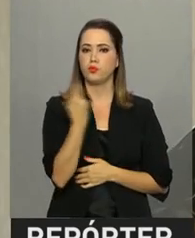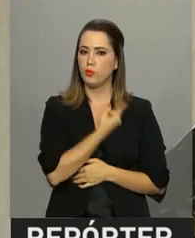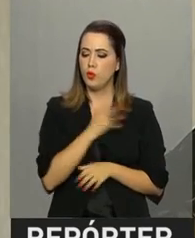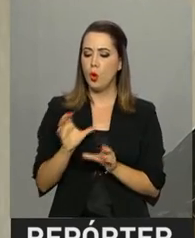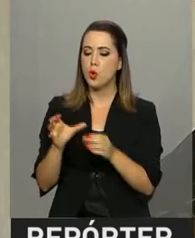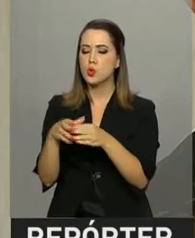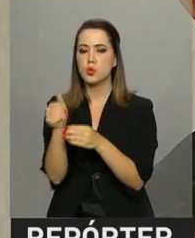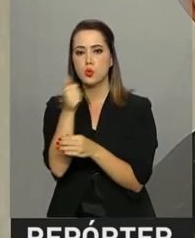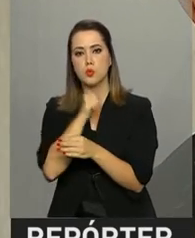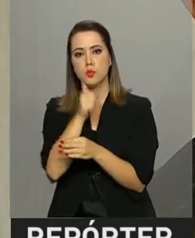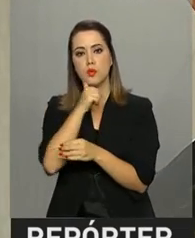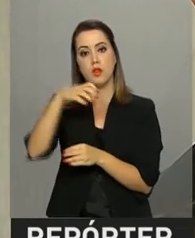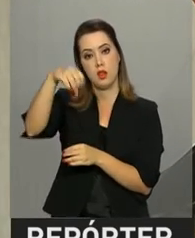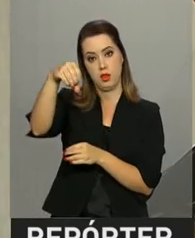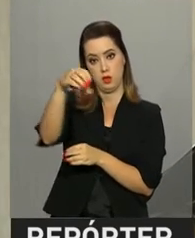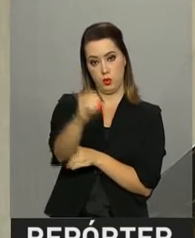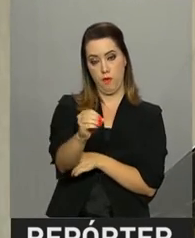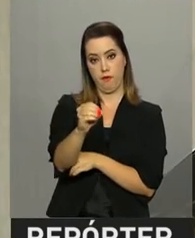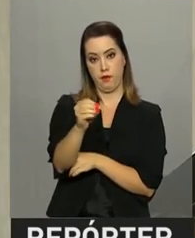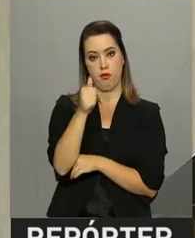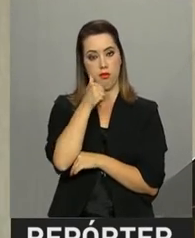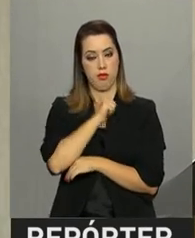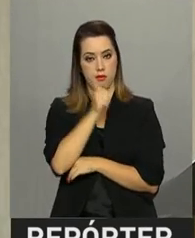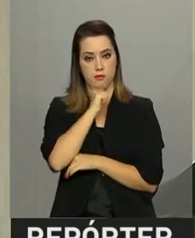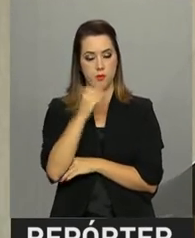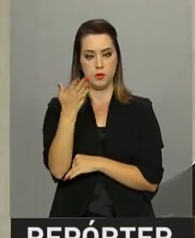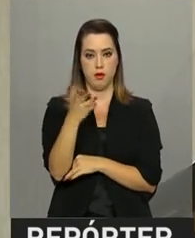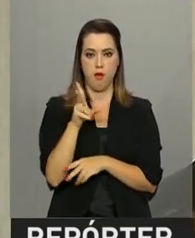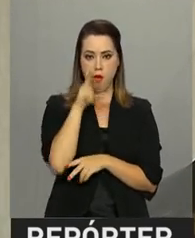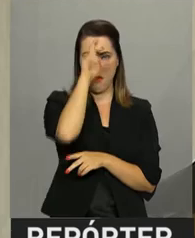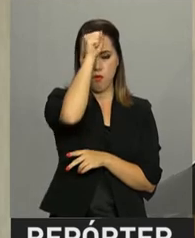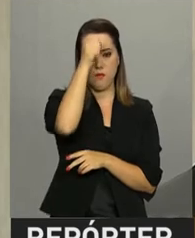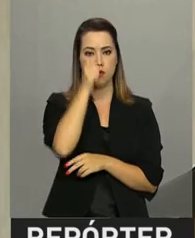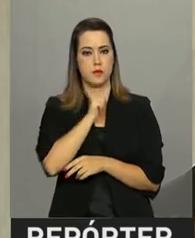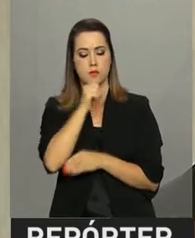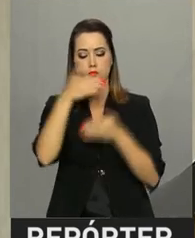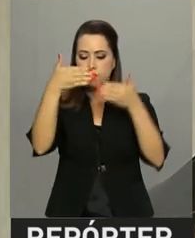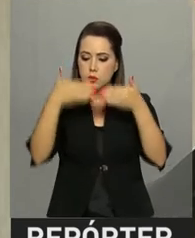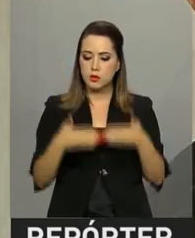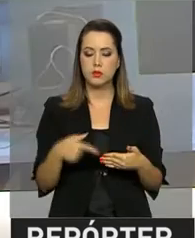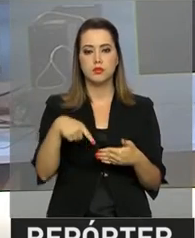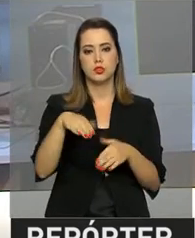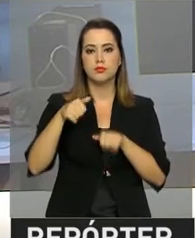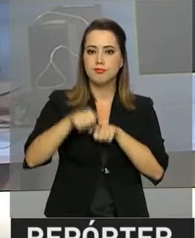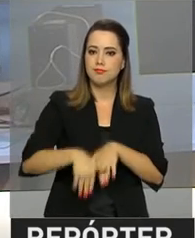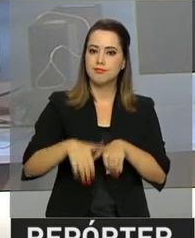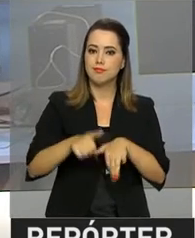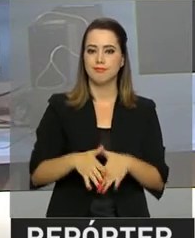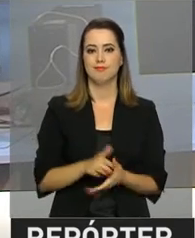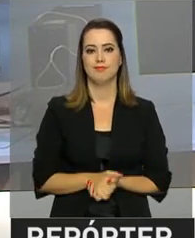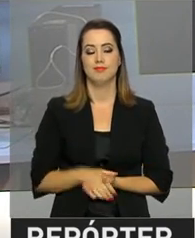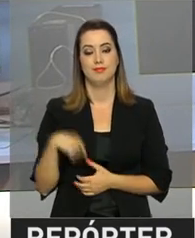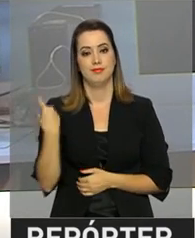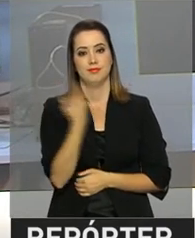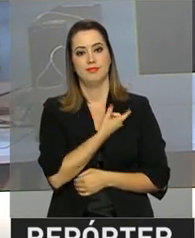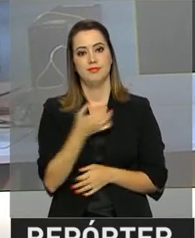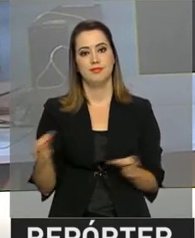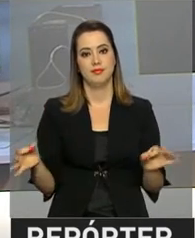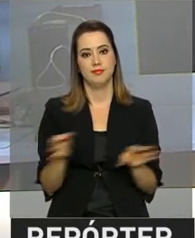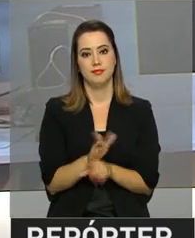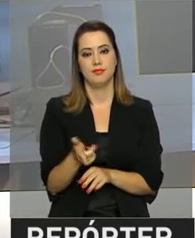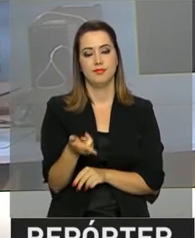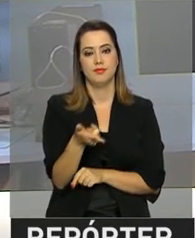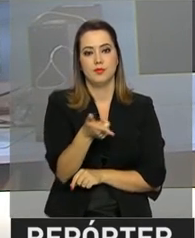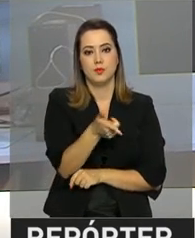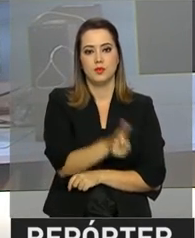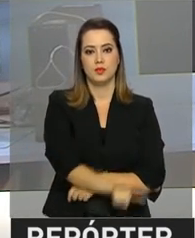irá desfilar com 90 componentes. Então, somos a força das mulheres presente também no nosso desfile. Nós ficamos por aqui.